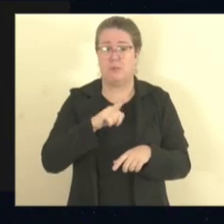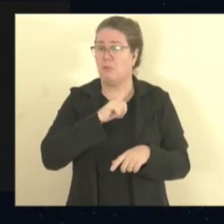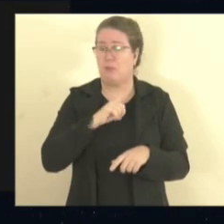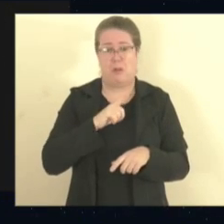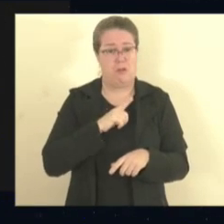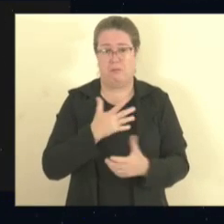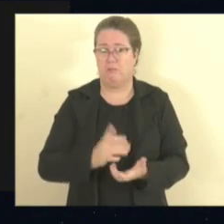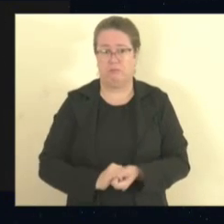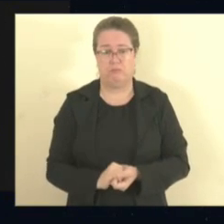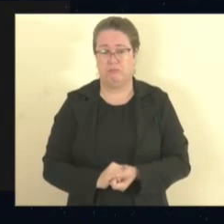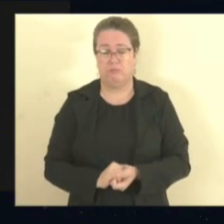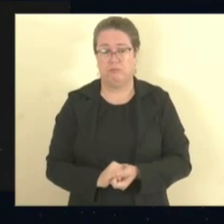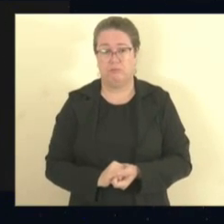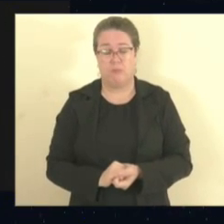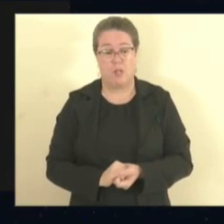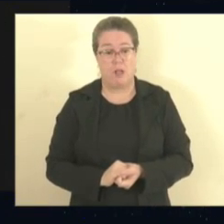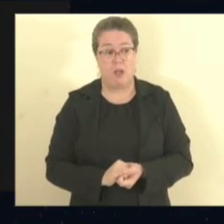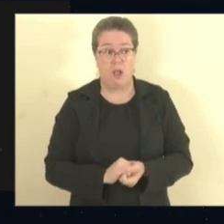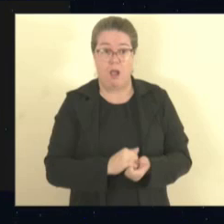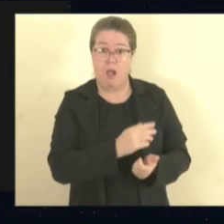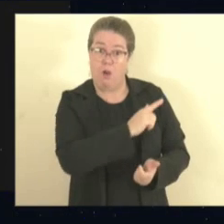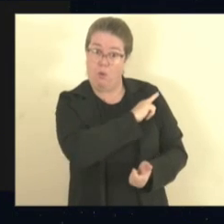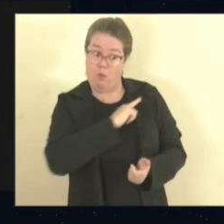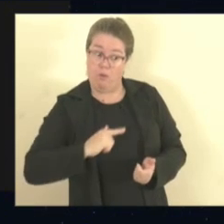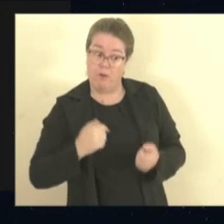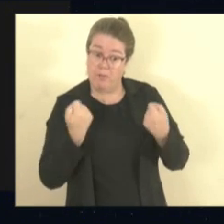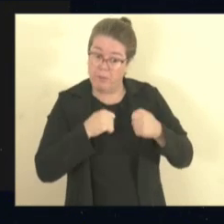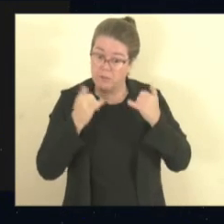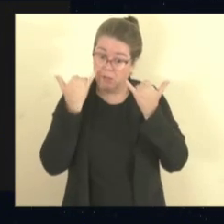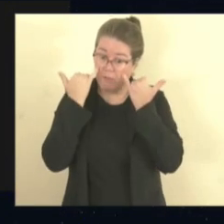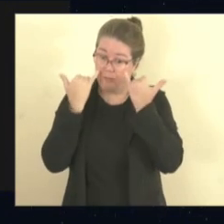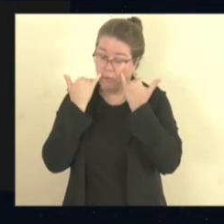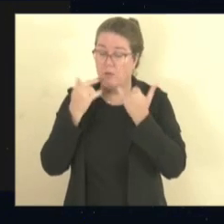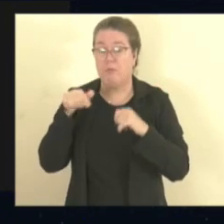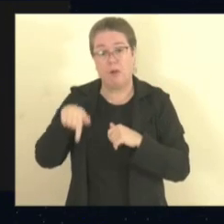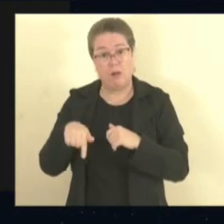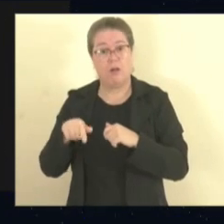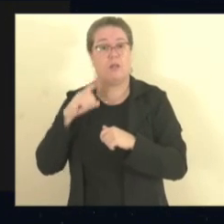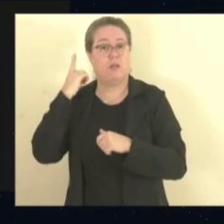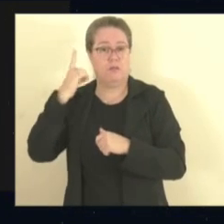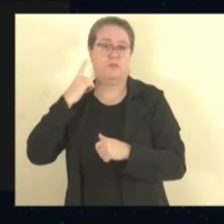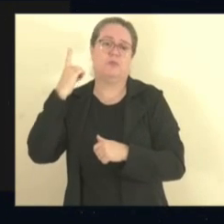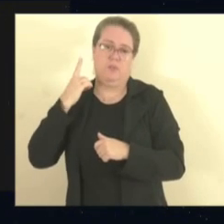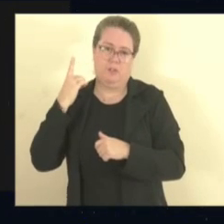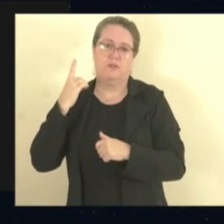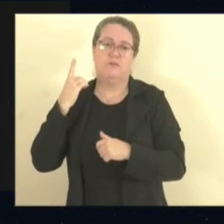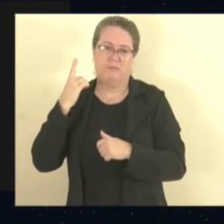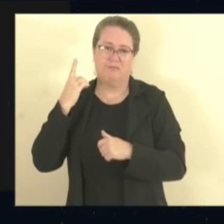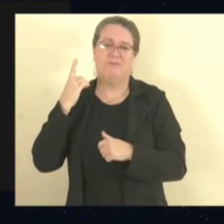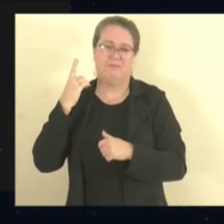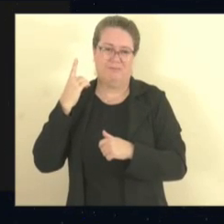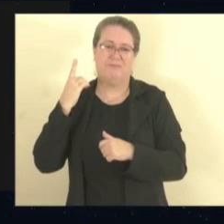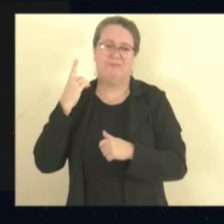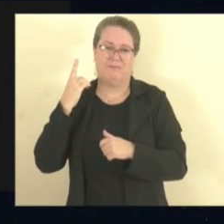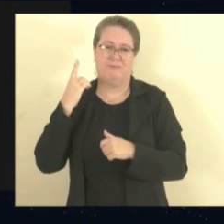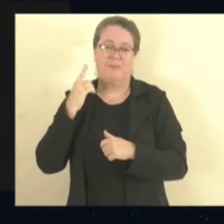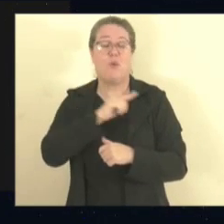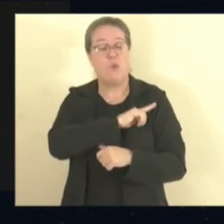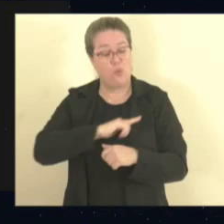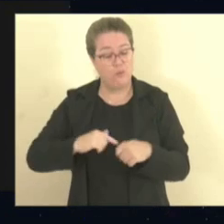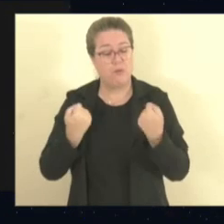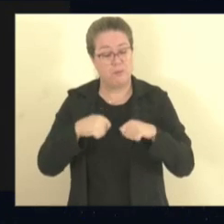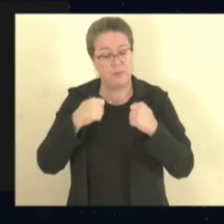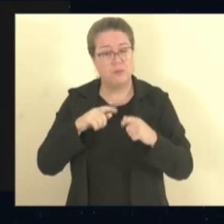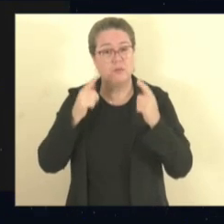Quem tem que vir até nós é o governo. O governo tem que procurar nos informar dos detalhes dessa operação